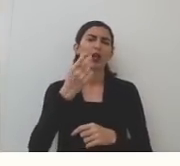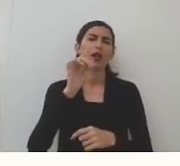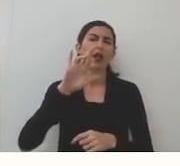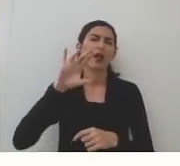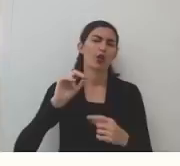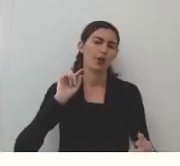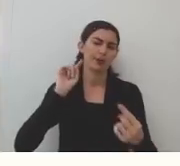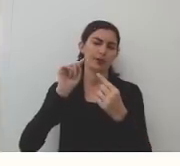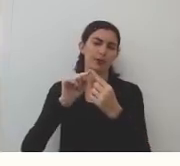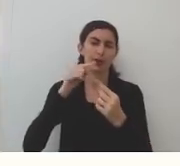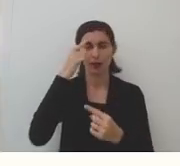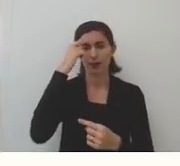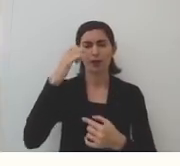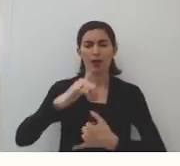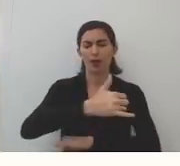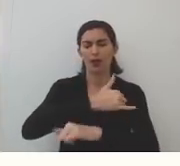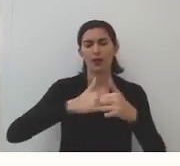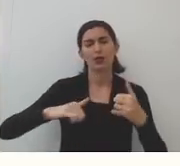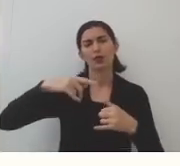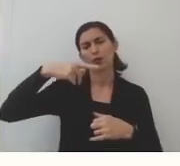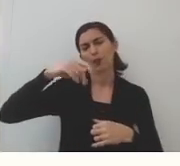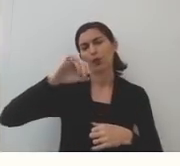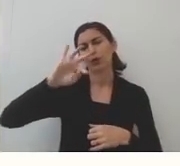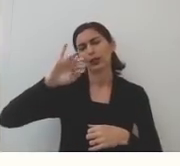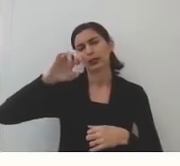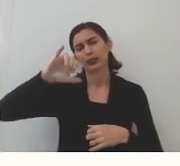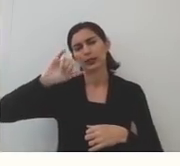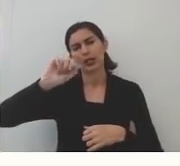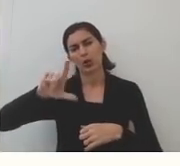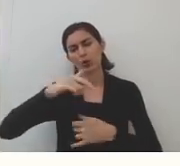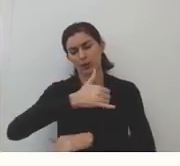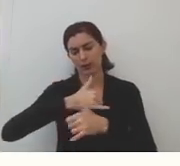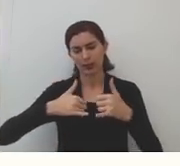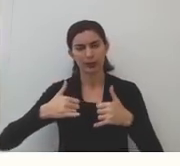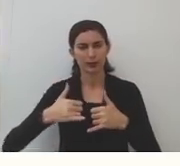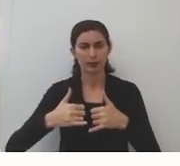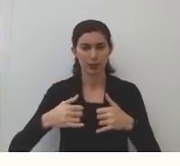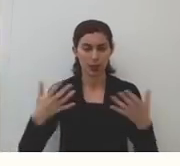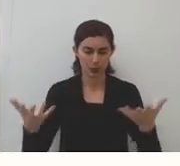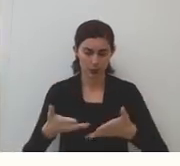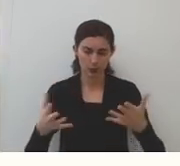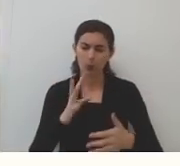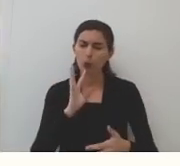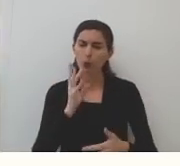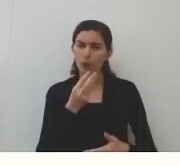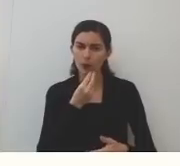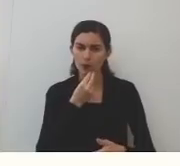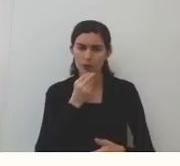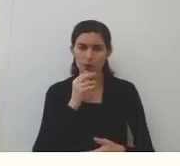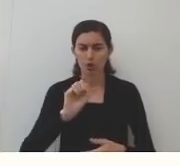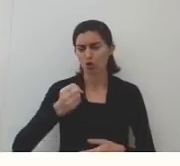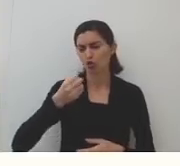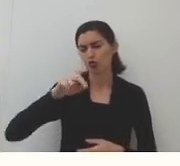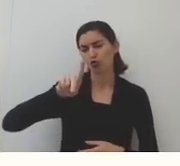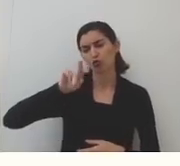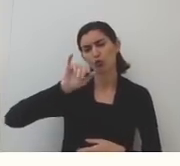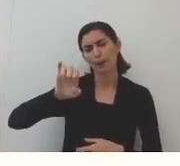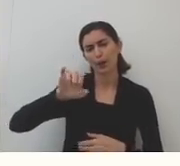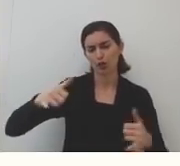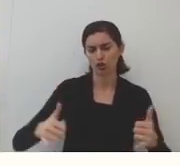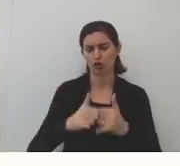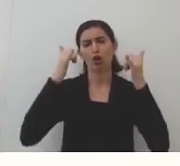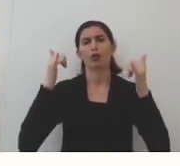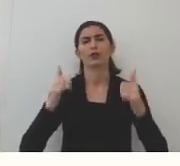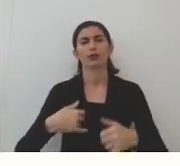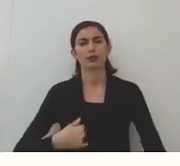vamos associar à ideia de energia potencial elétrica, não é mesmo? Vamos agora conhecer um pouco sobre o super choque.